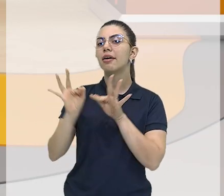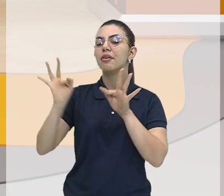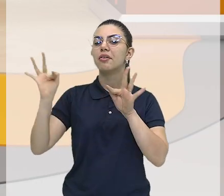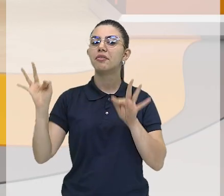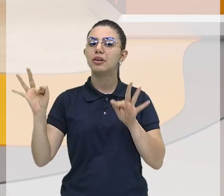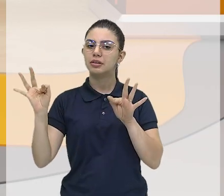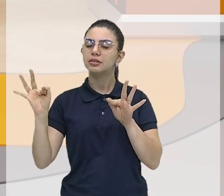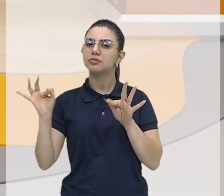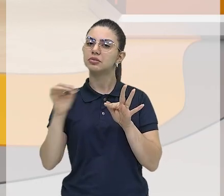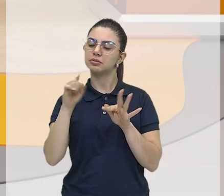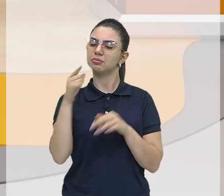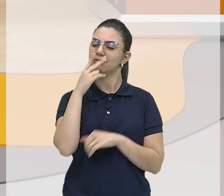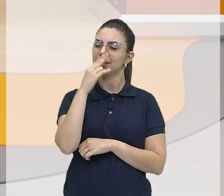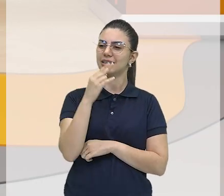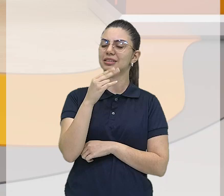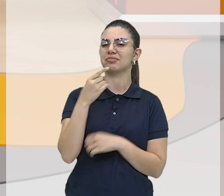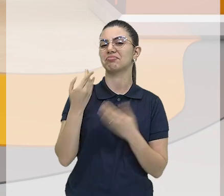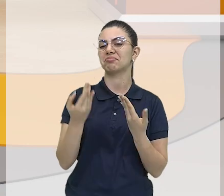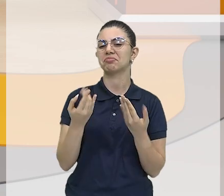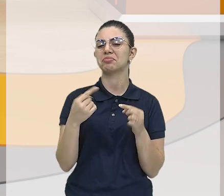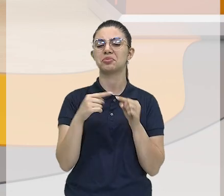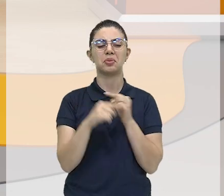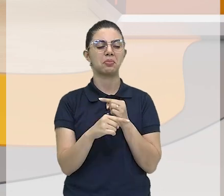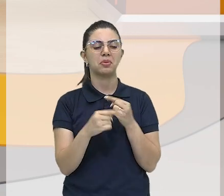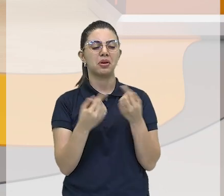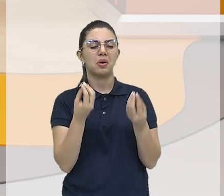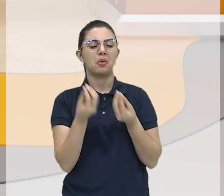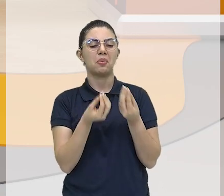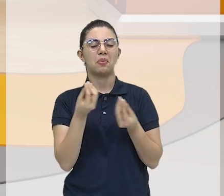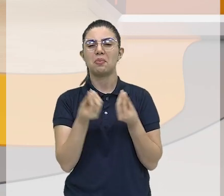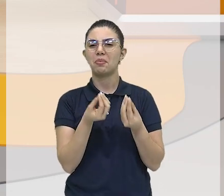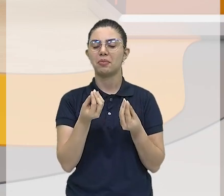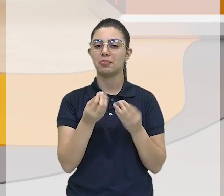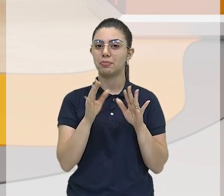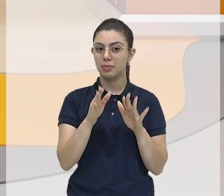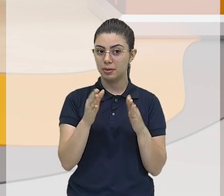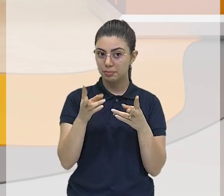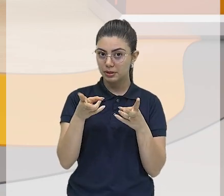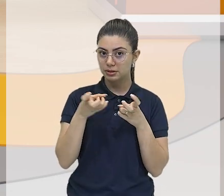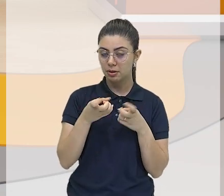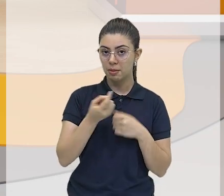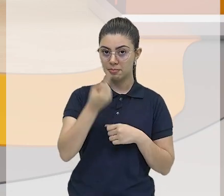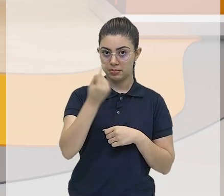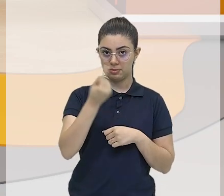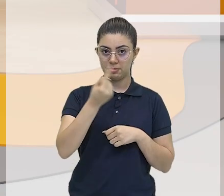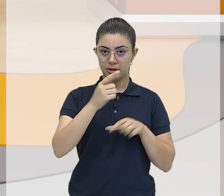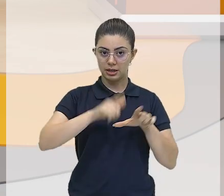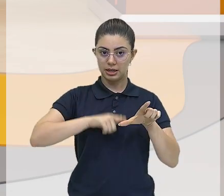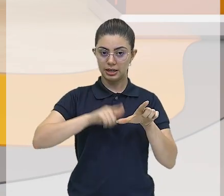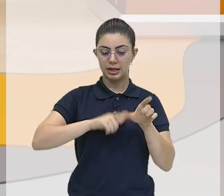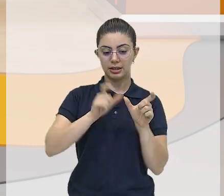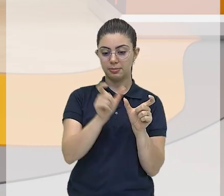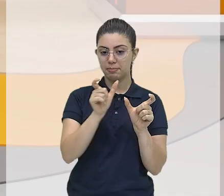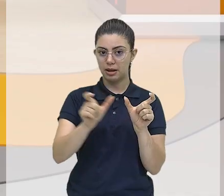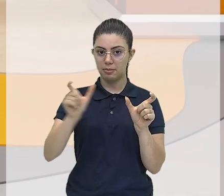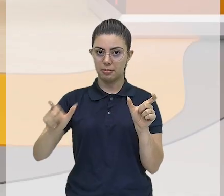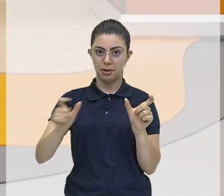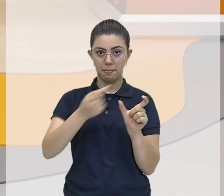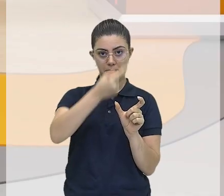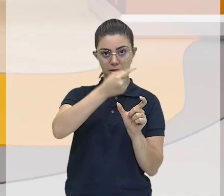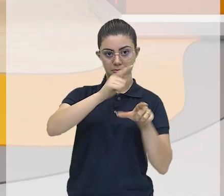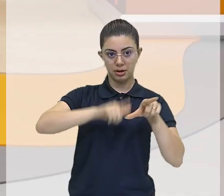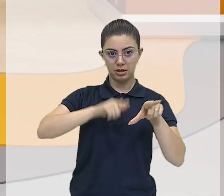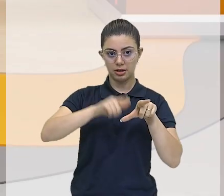pode parecer que não tem nada a ver com a ordem dos planetas, mas quando eu destaco a primeira letra de cada uma das